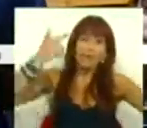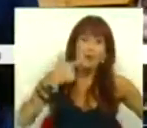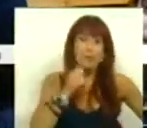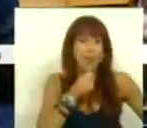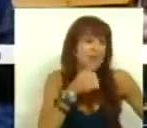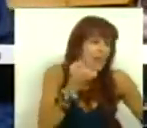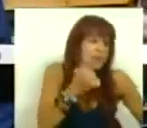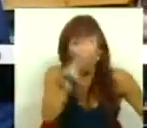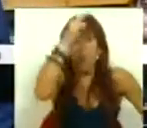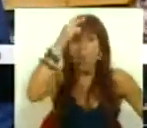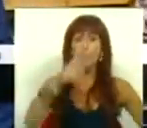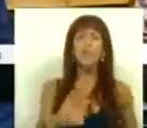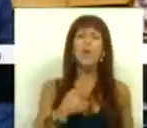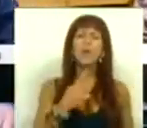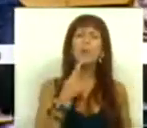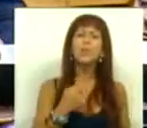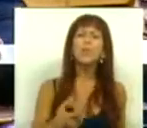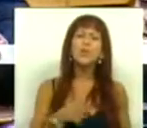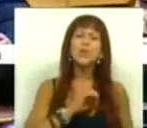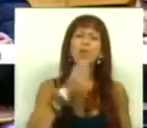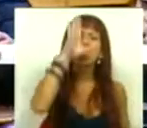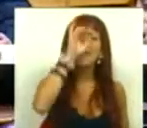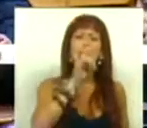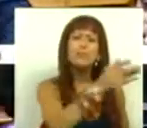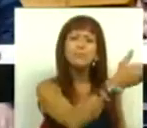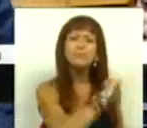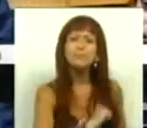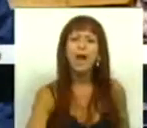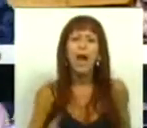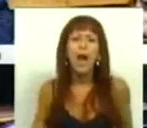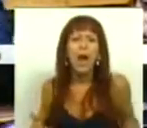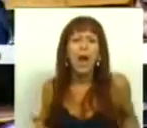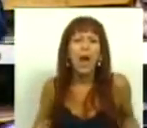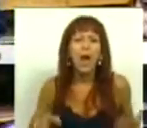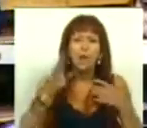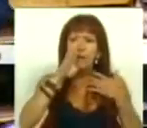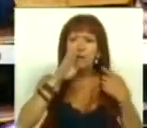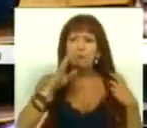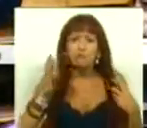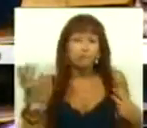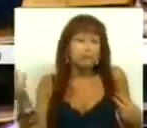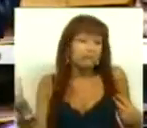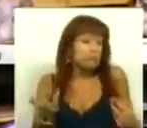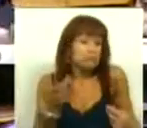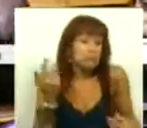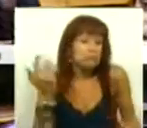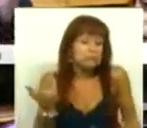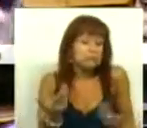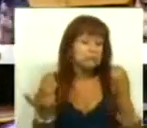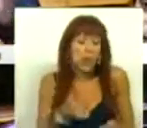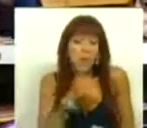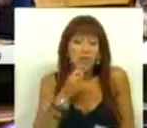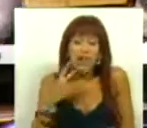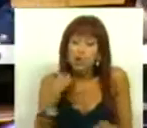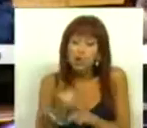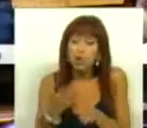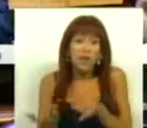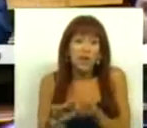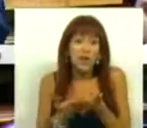podemos negar. Por isso o que lhe perguntava, Sr. Primeiro-Ministro, era se, além das